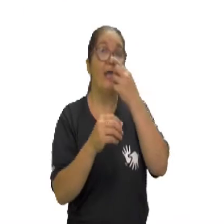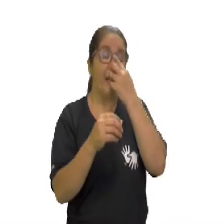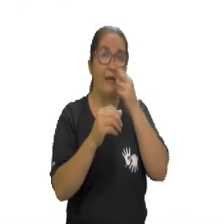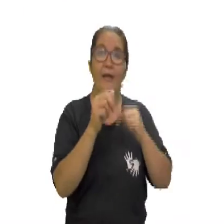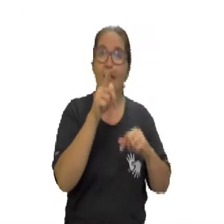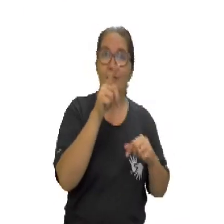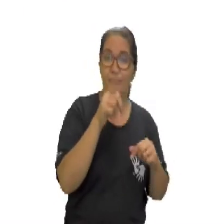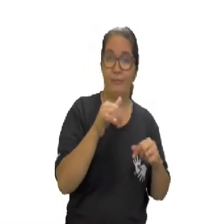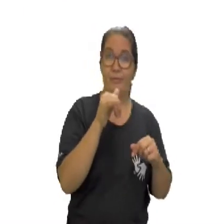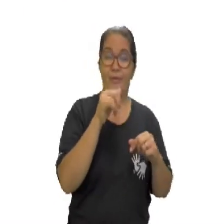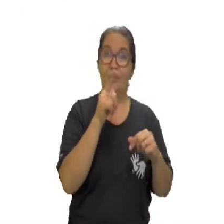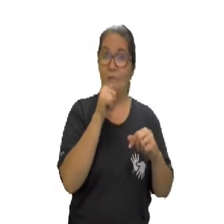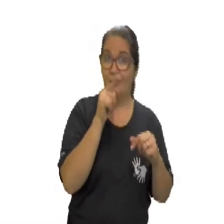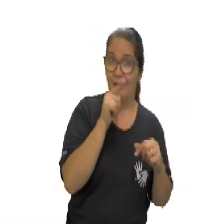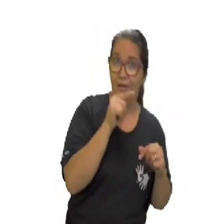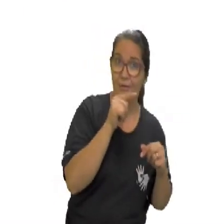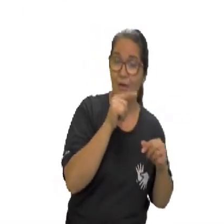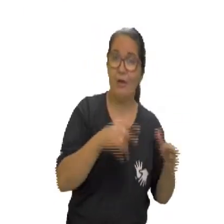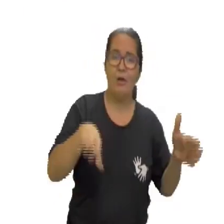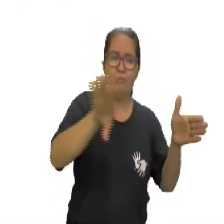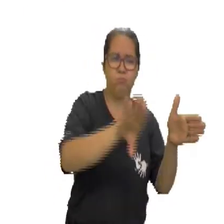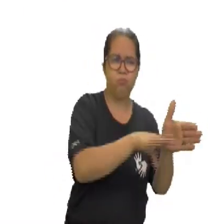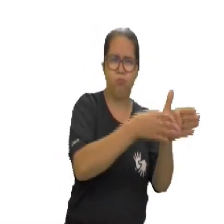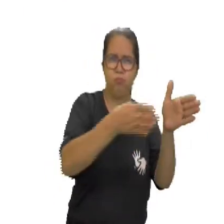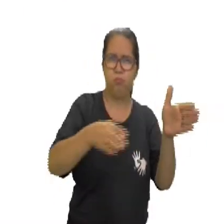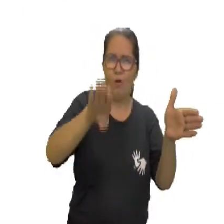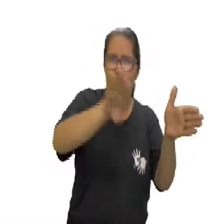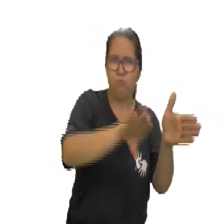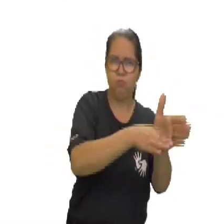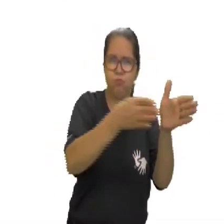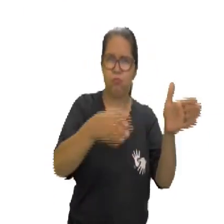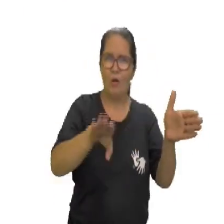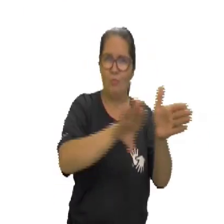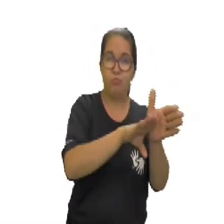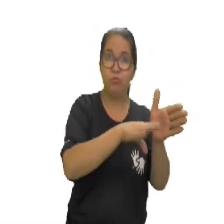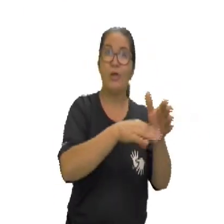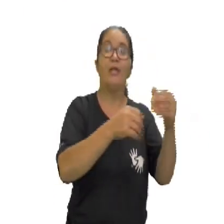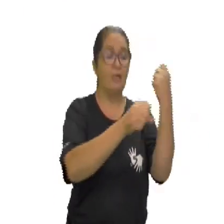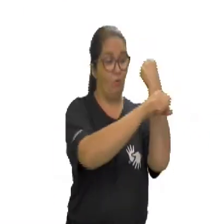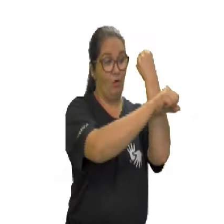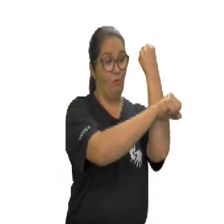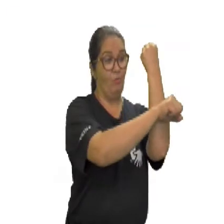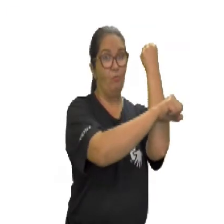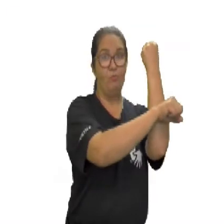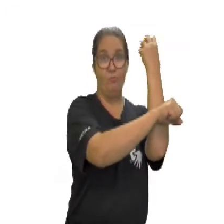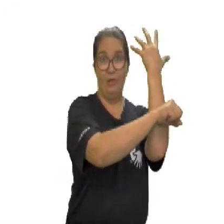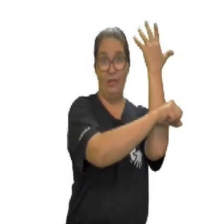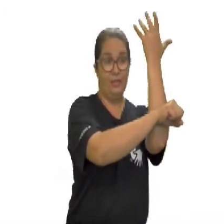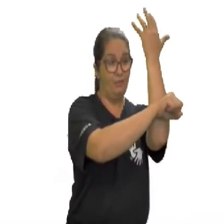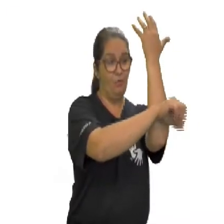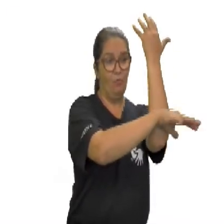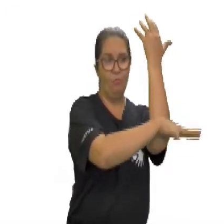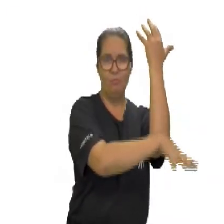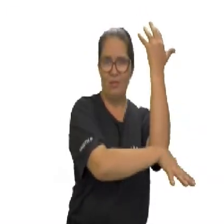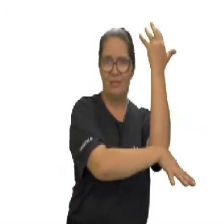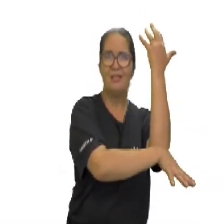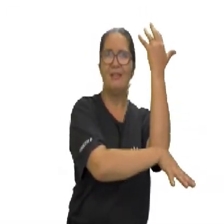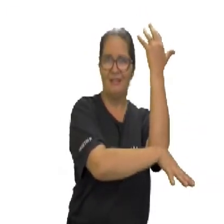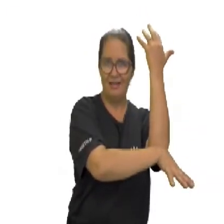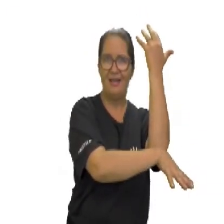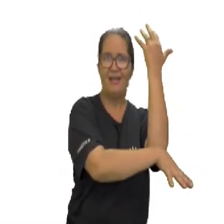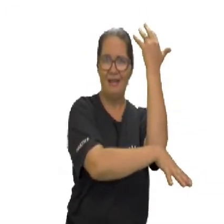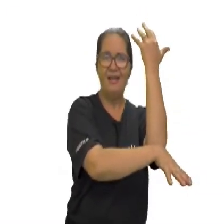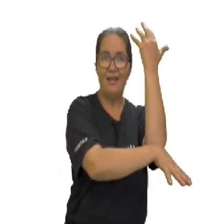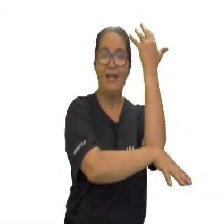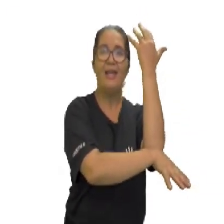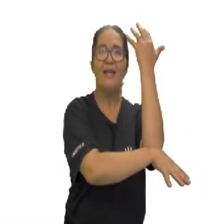água salgada do mar e água doce da parte terrestre. Então, a gente vai falar um pouquinho sobre essa